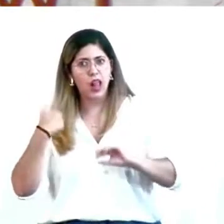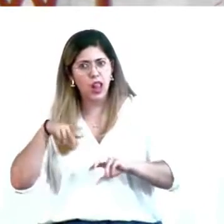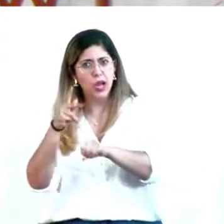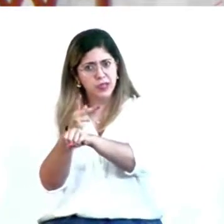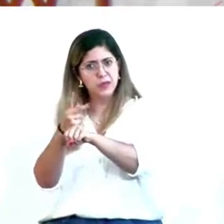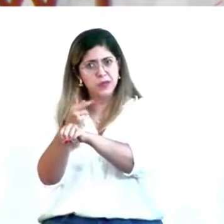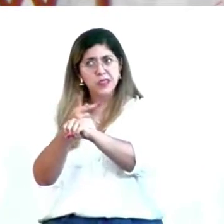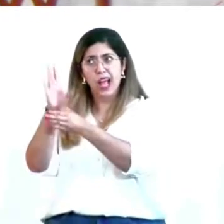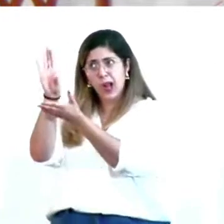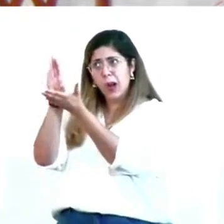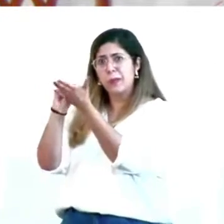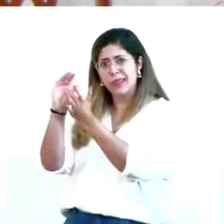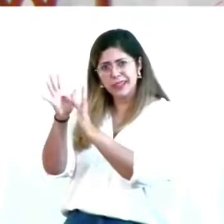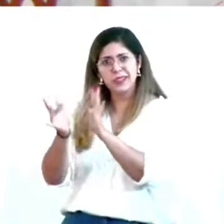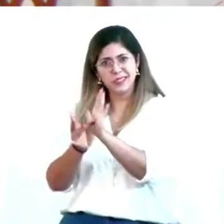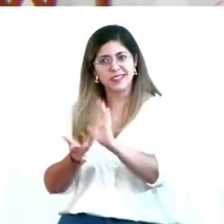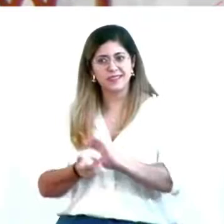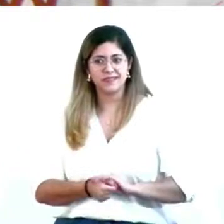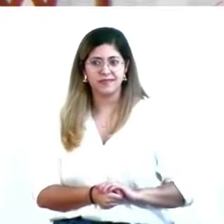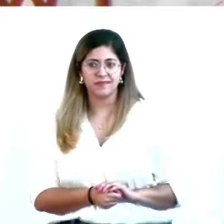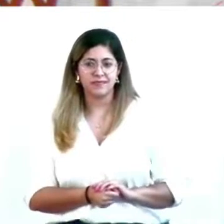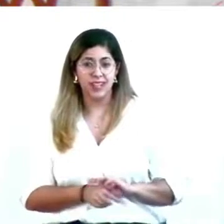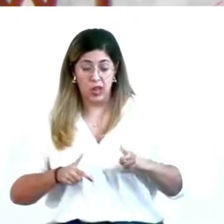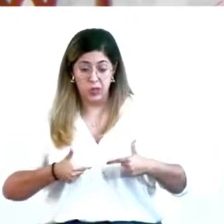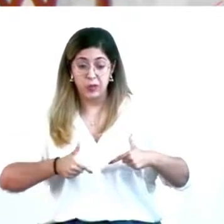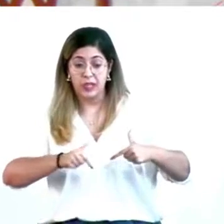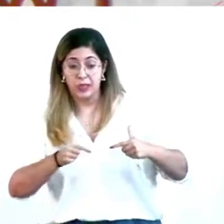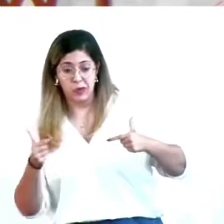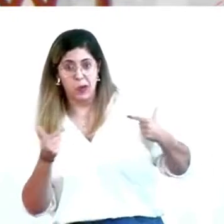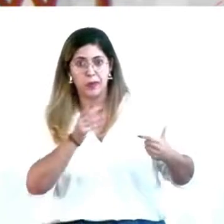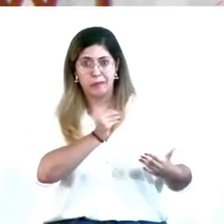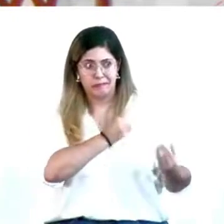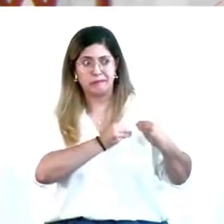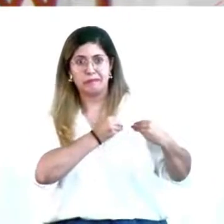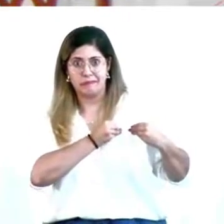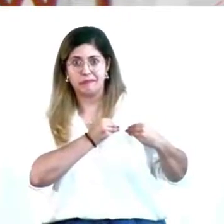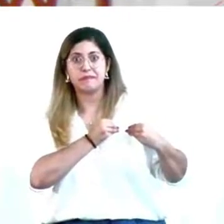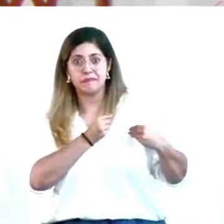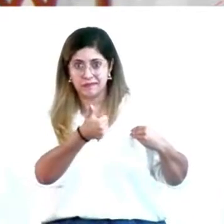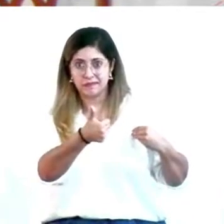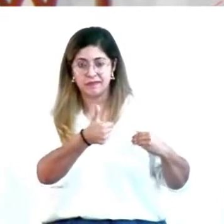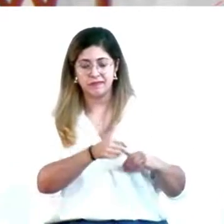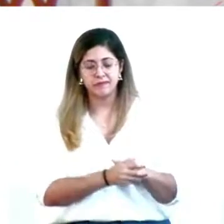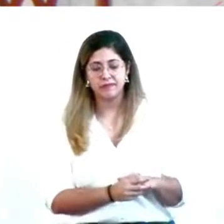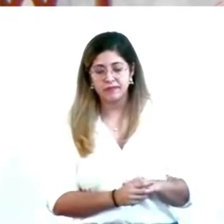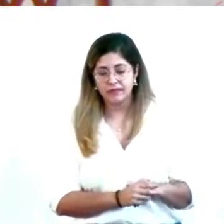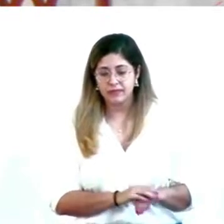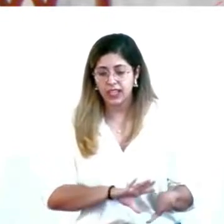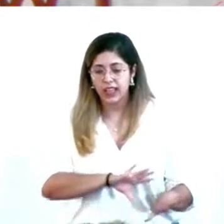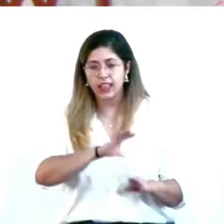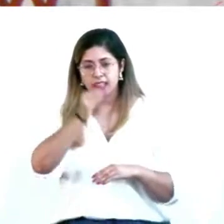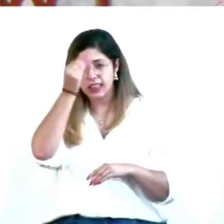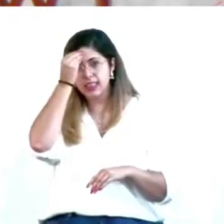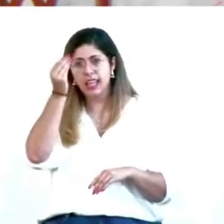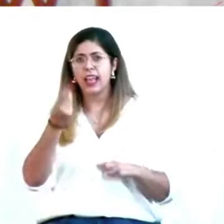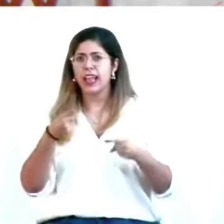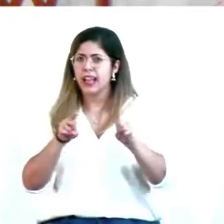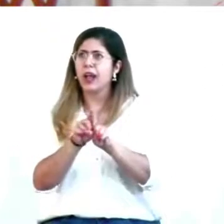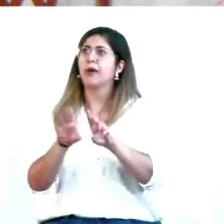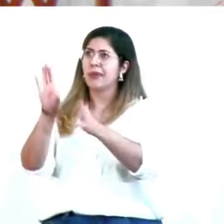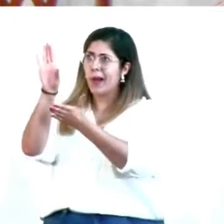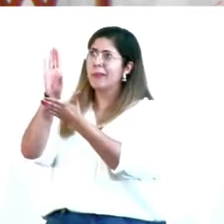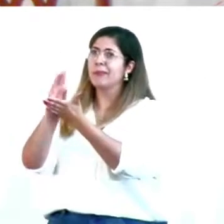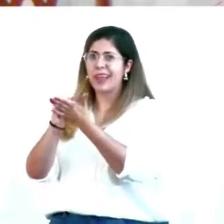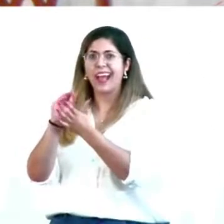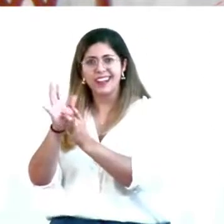Ele enquanto aqui caminhamos. Por isso, nós devemos imitar a Deus e